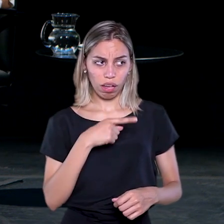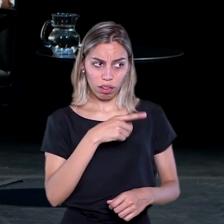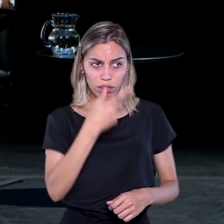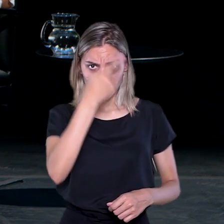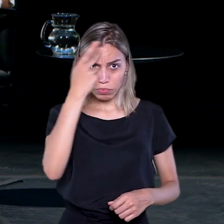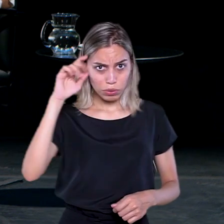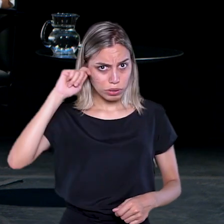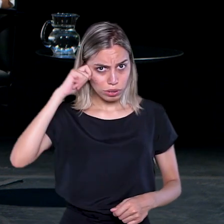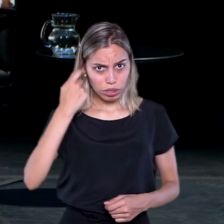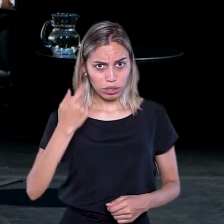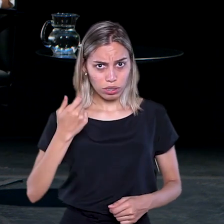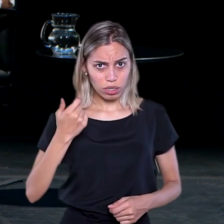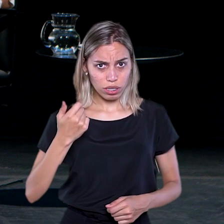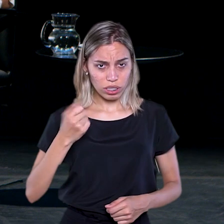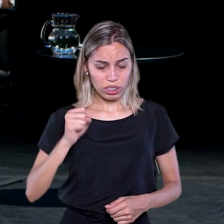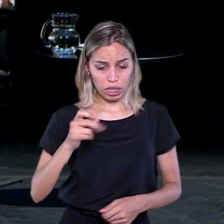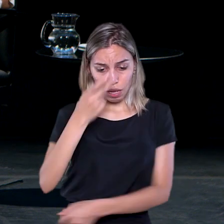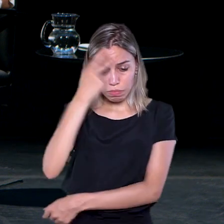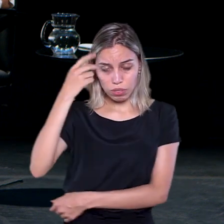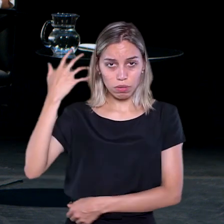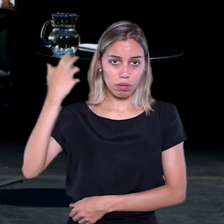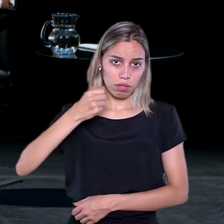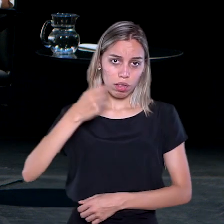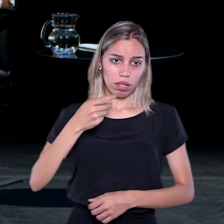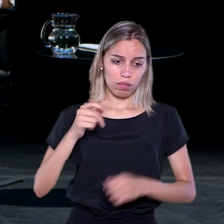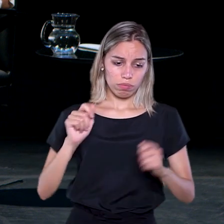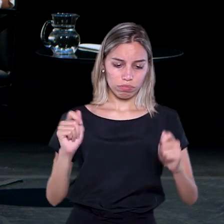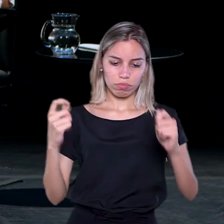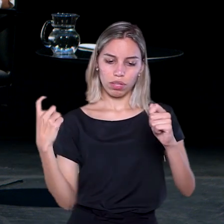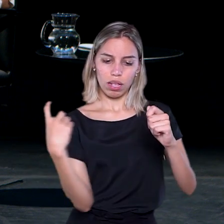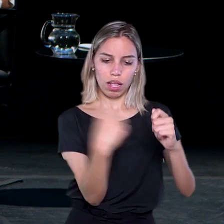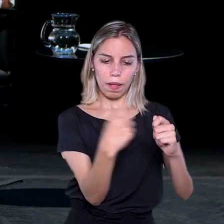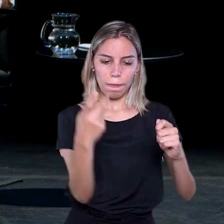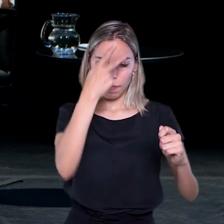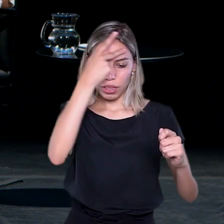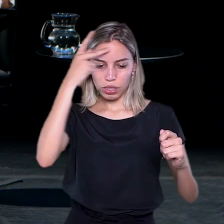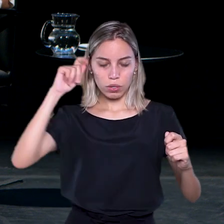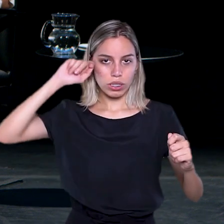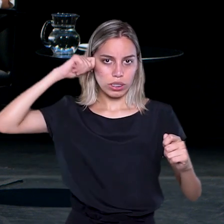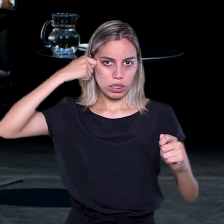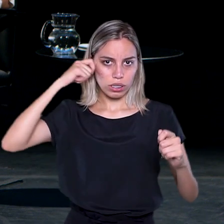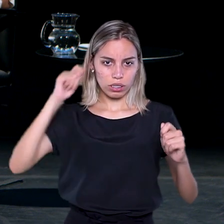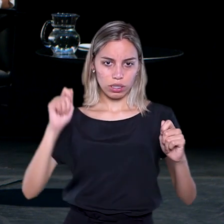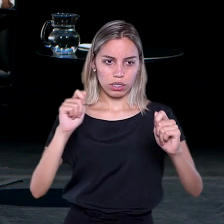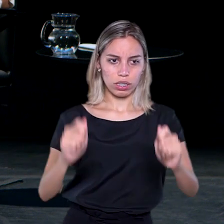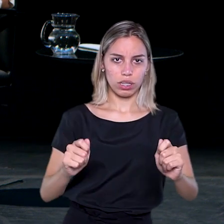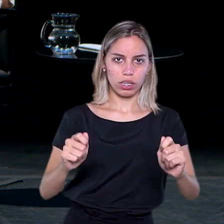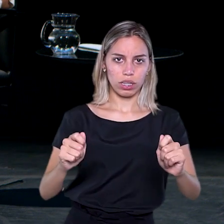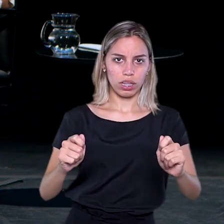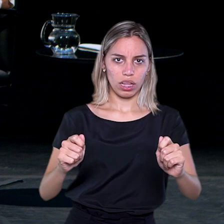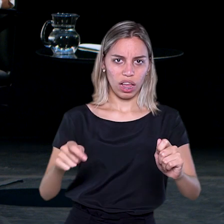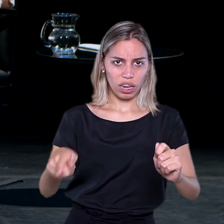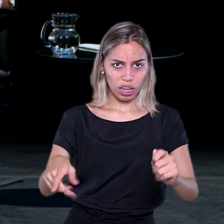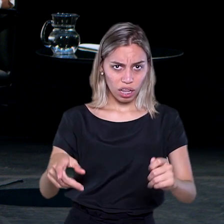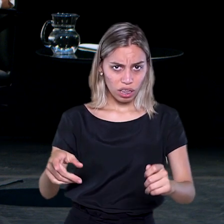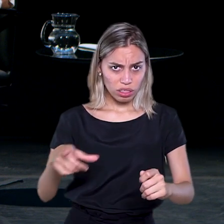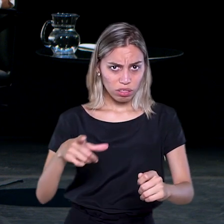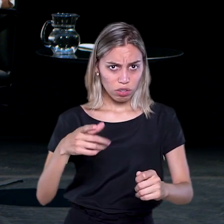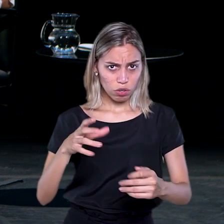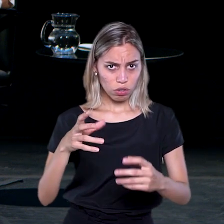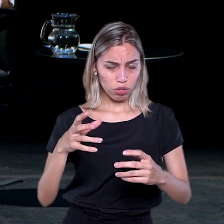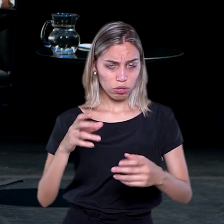uma pessoa branca que se autodeclare negra não vai passar a sofrer racismo. E aí eu complemento dizendo: